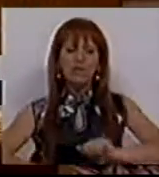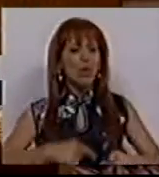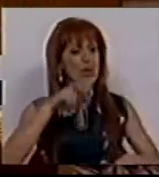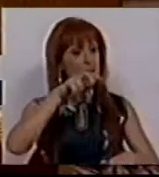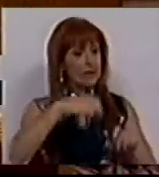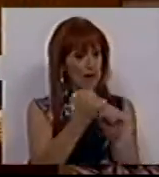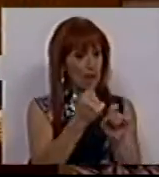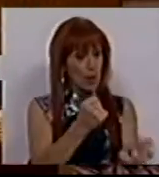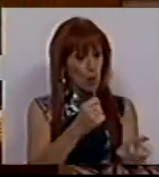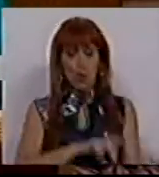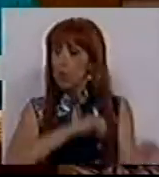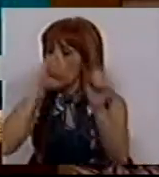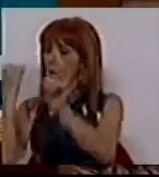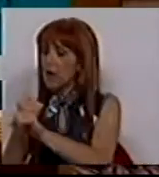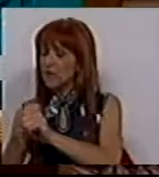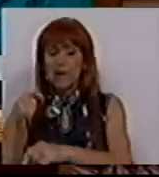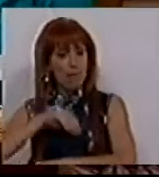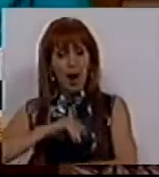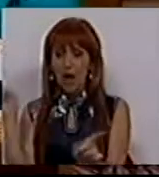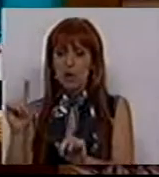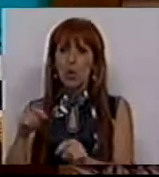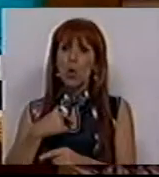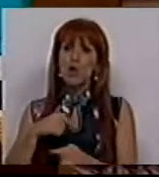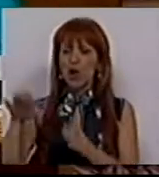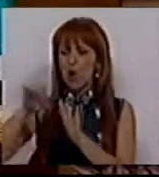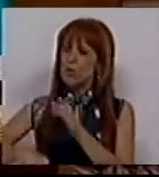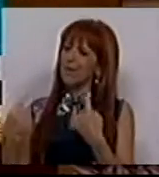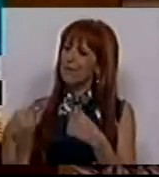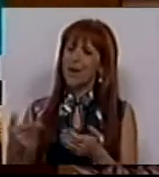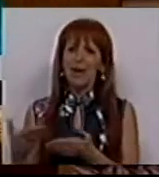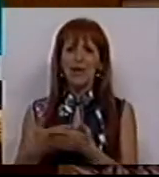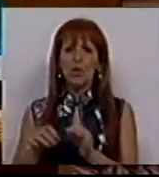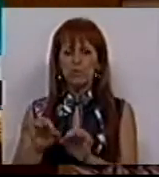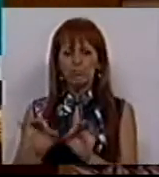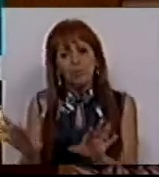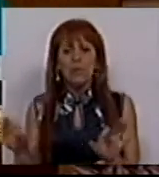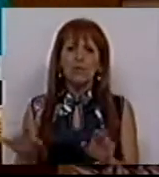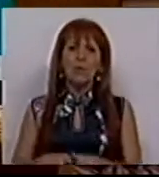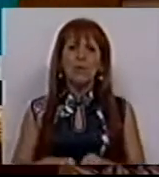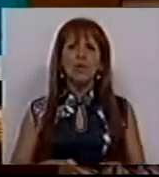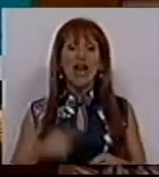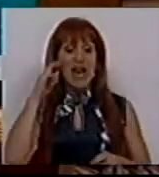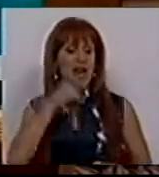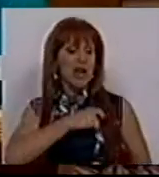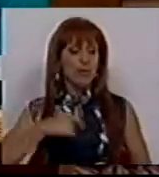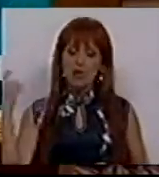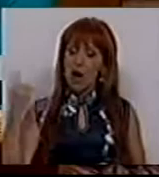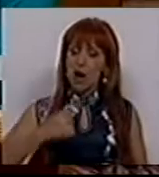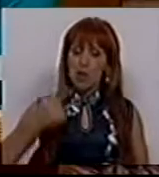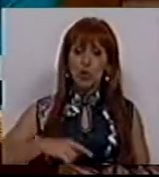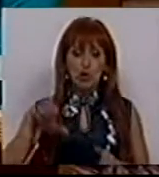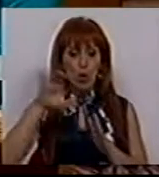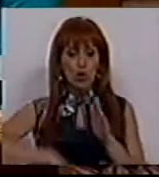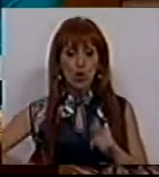posto de trabalho numa atividade não paga para obter currículo ou para a economia informal. Um inspetor da Autoridade para